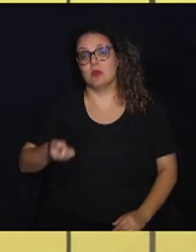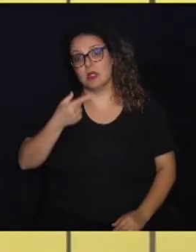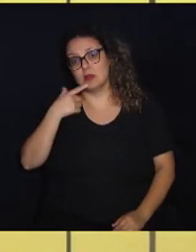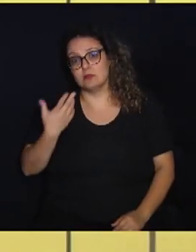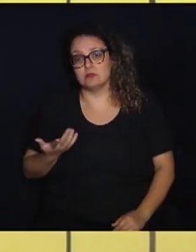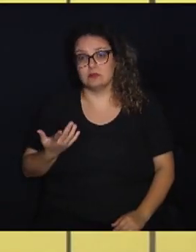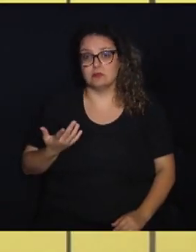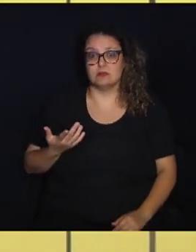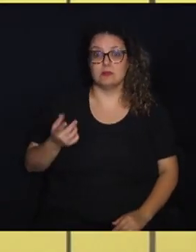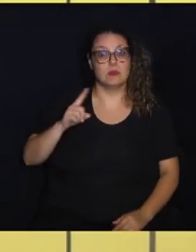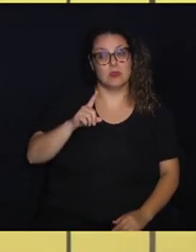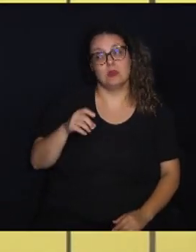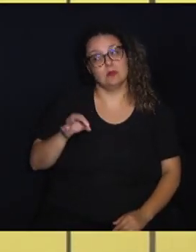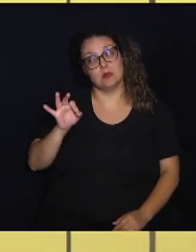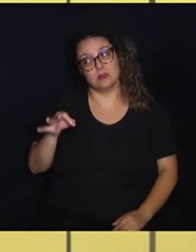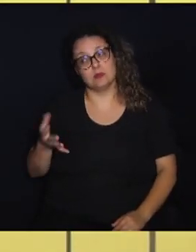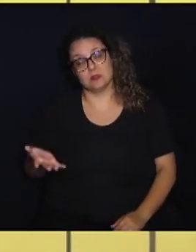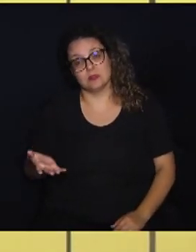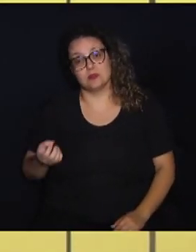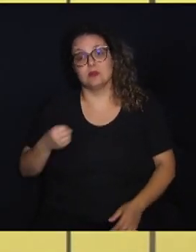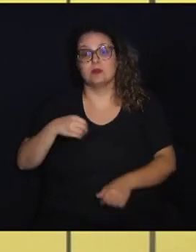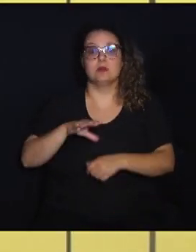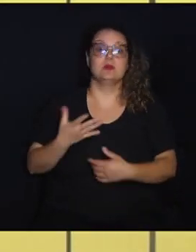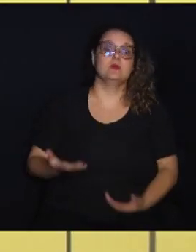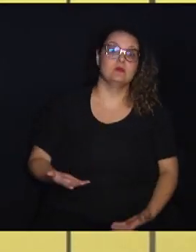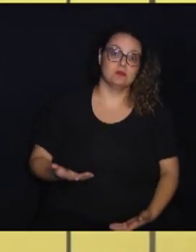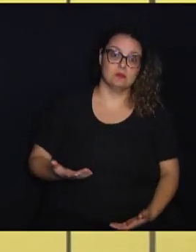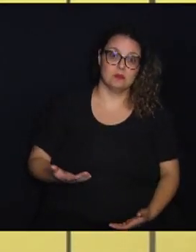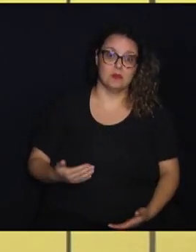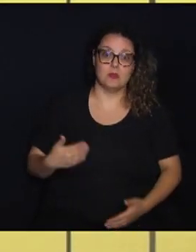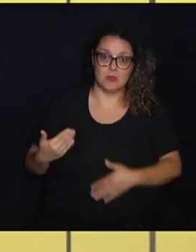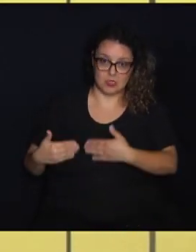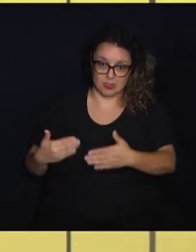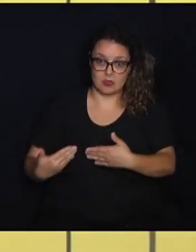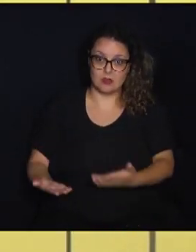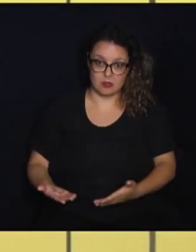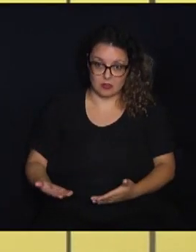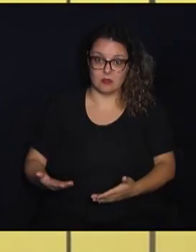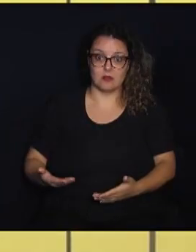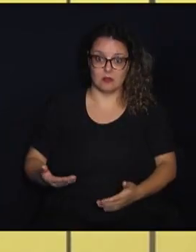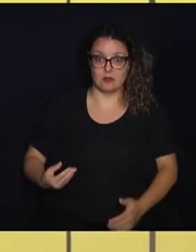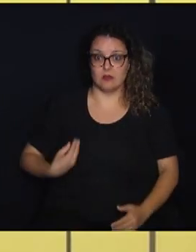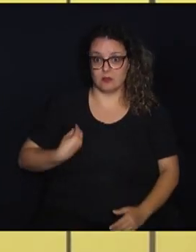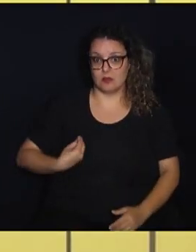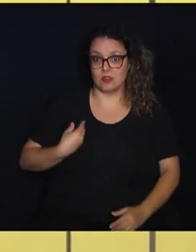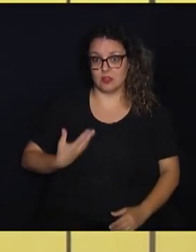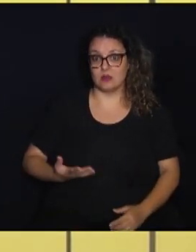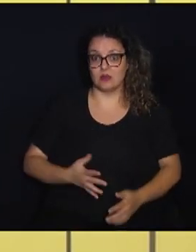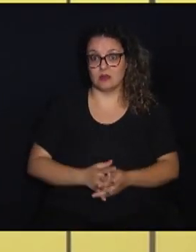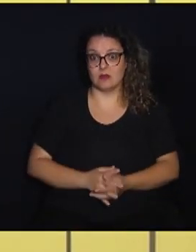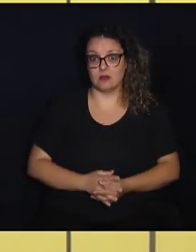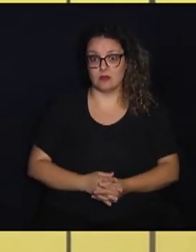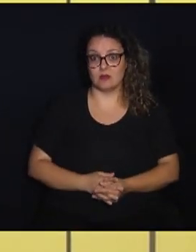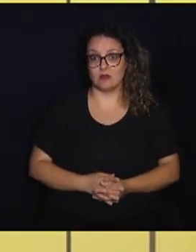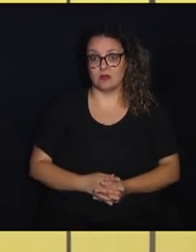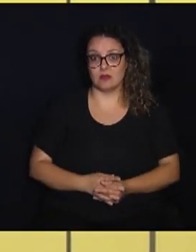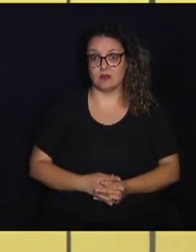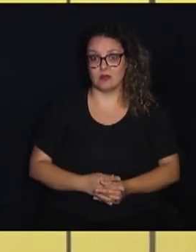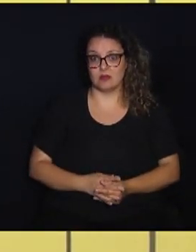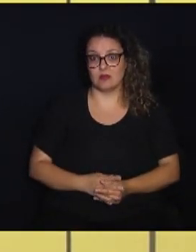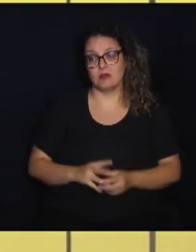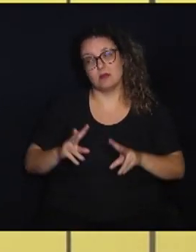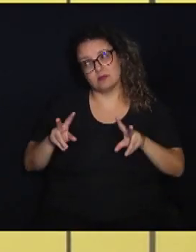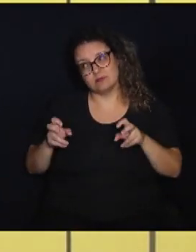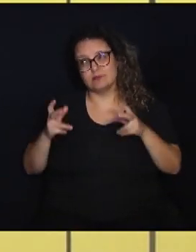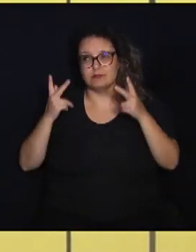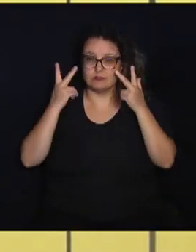aí não é o indicado. O indicado é que ela realmente passe esse processo. Ele é um processo tranquilo, vamos